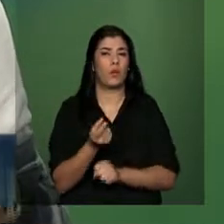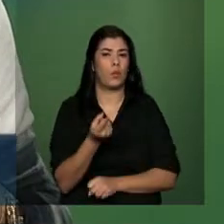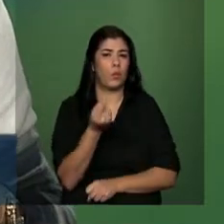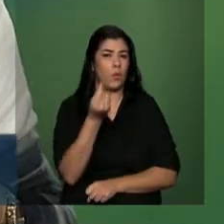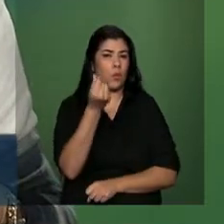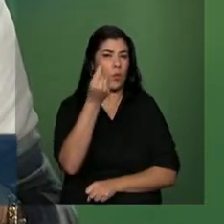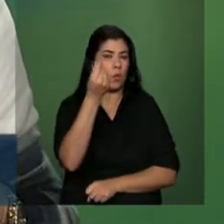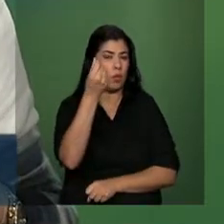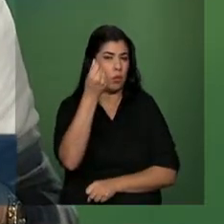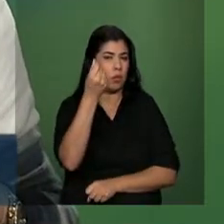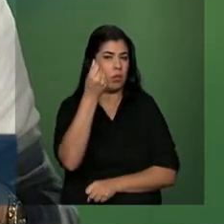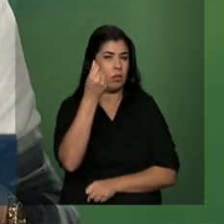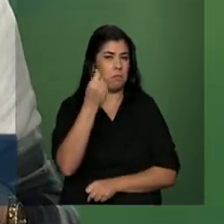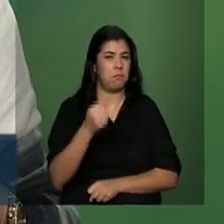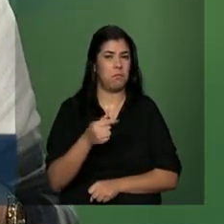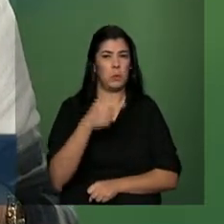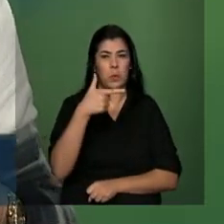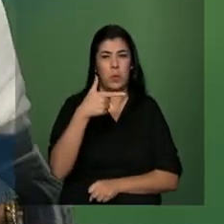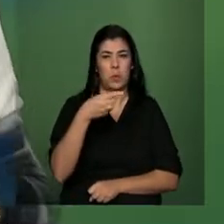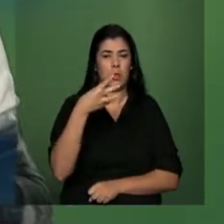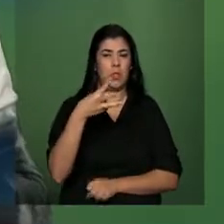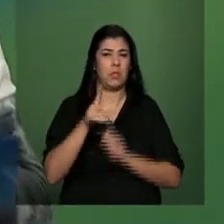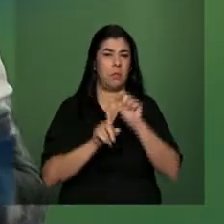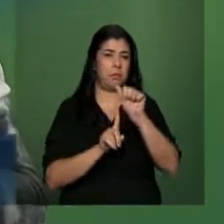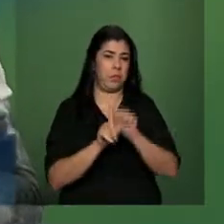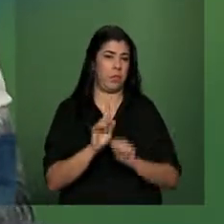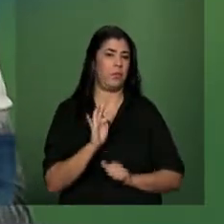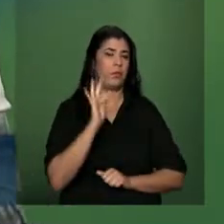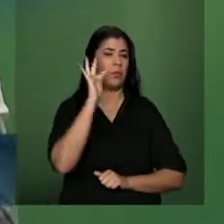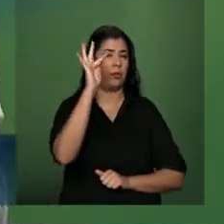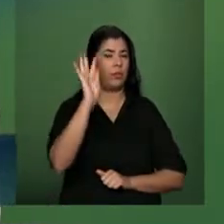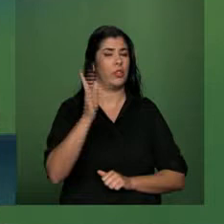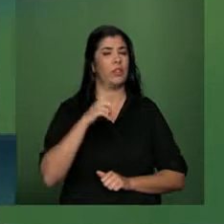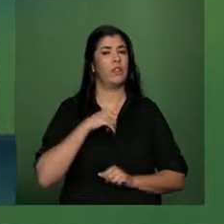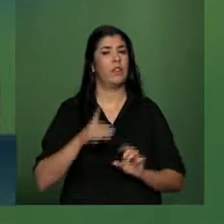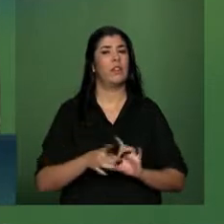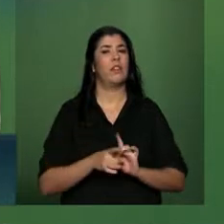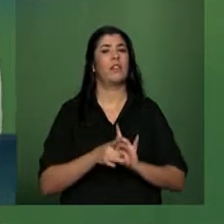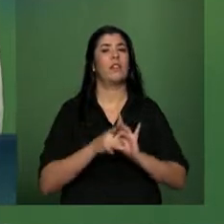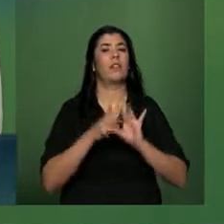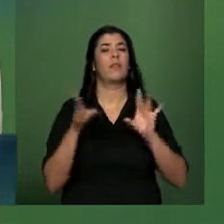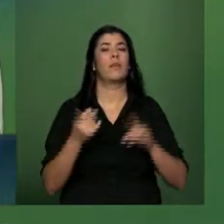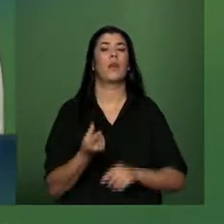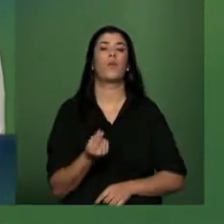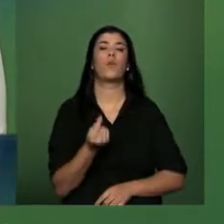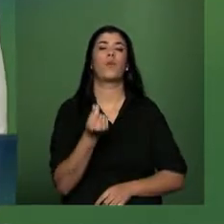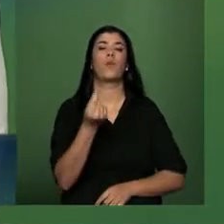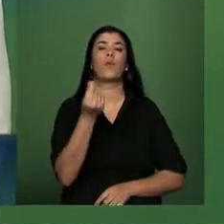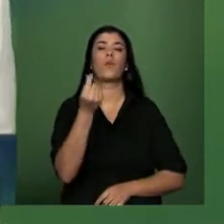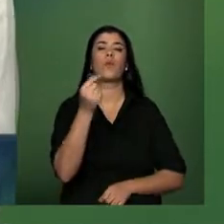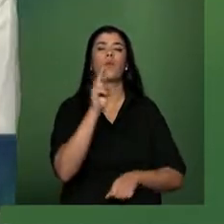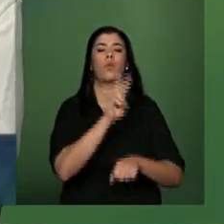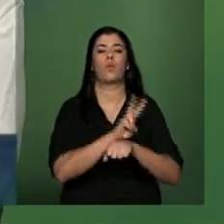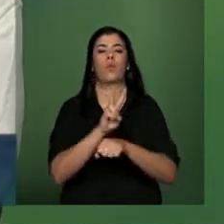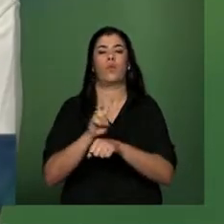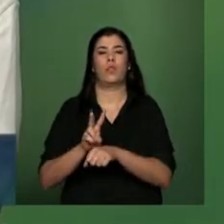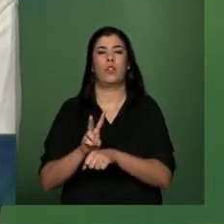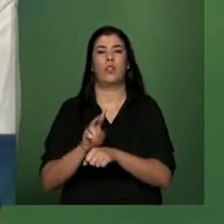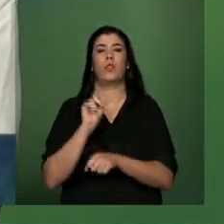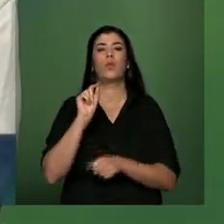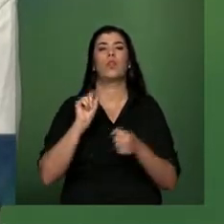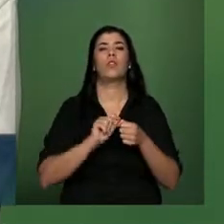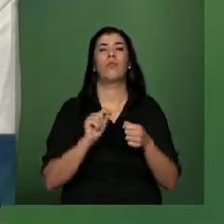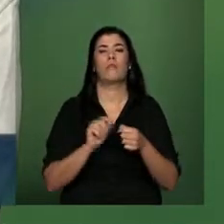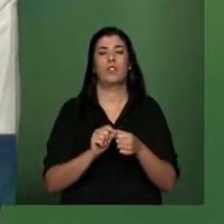nos próximos 2, 3 meses, nós liberaremos os custos de toda essa defesa, da